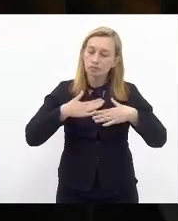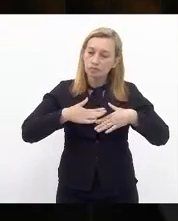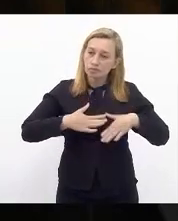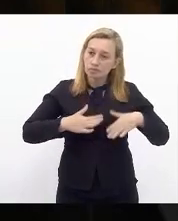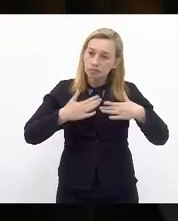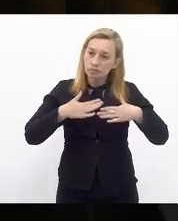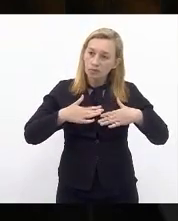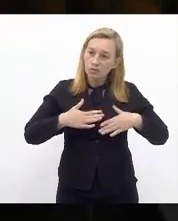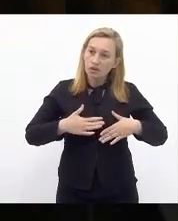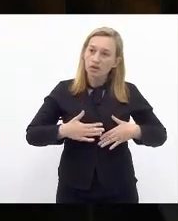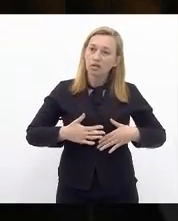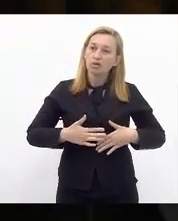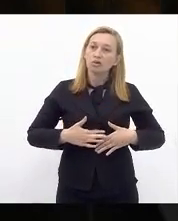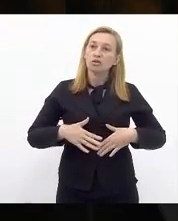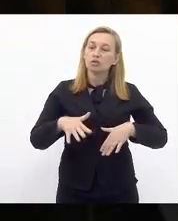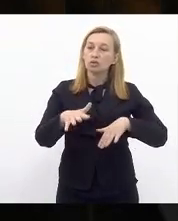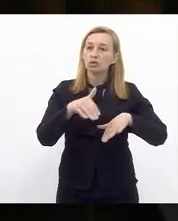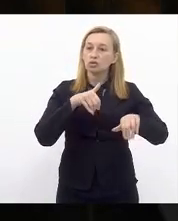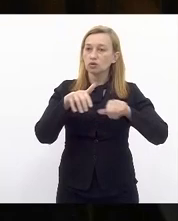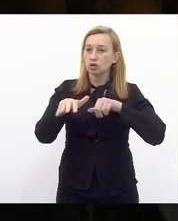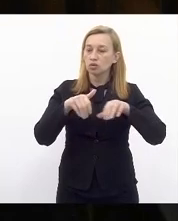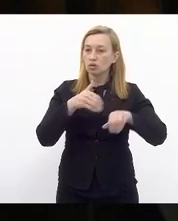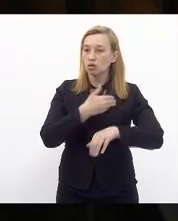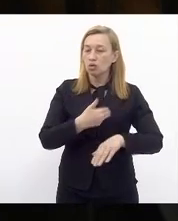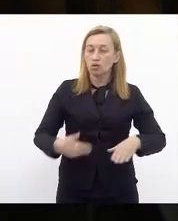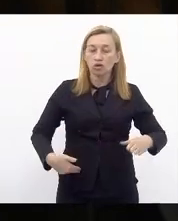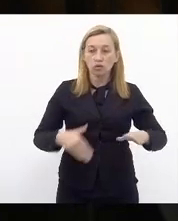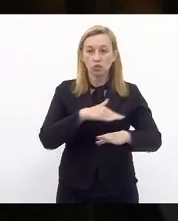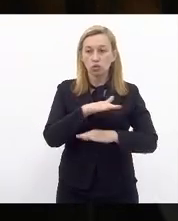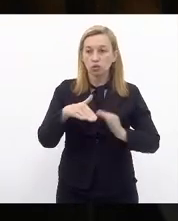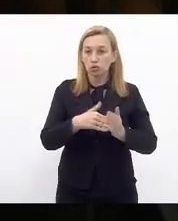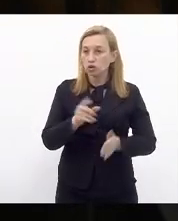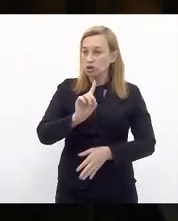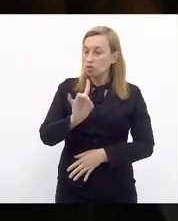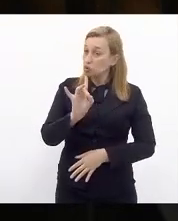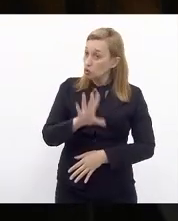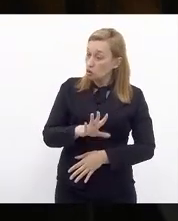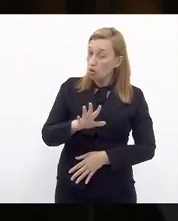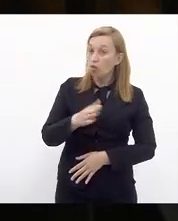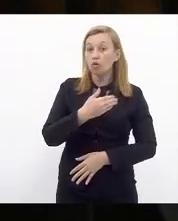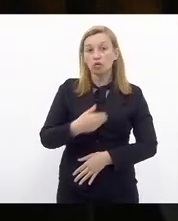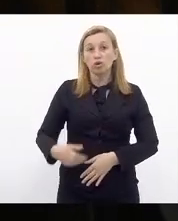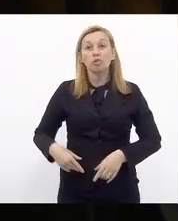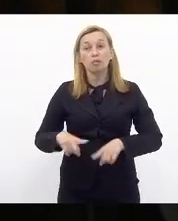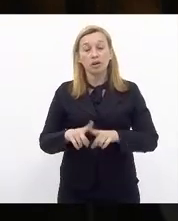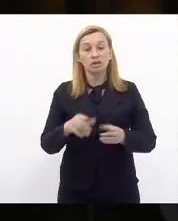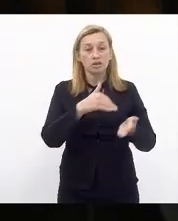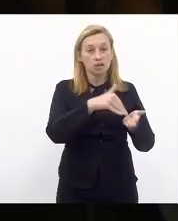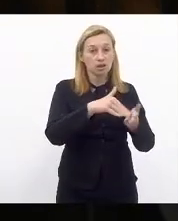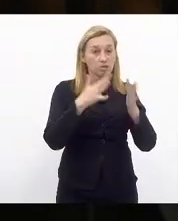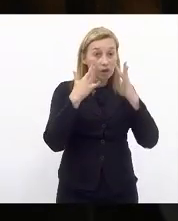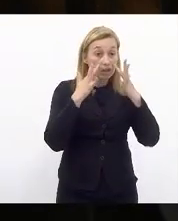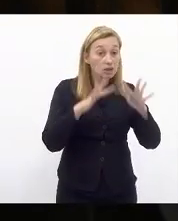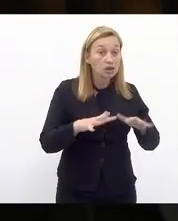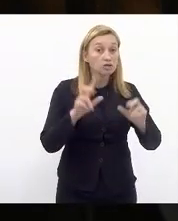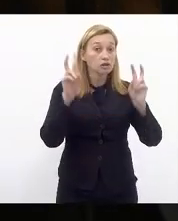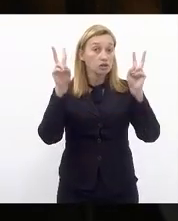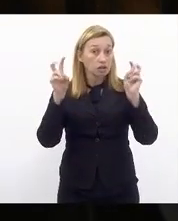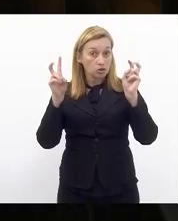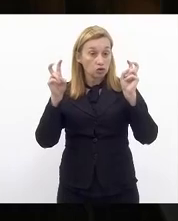tranquilidade convocar o governo inteiro não só Governador e secretarias para que ele possa dar atenção à